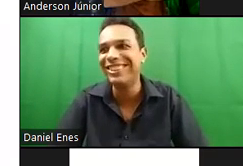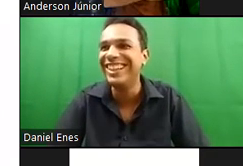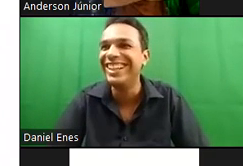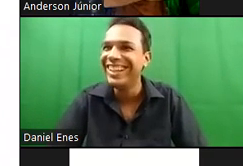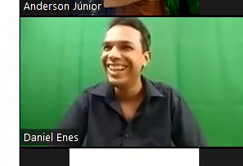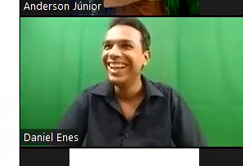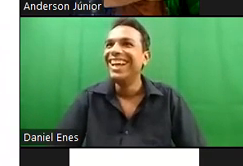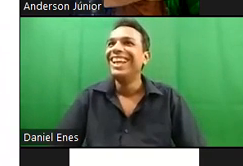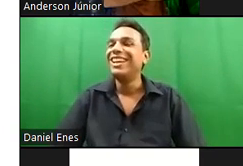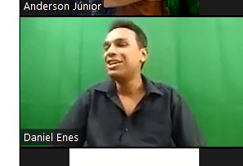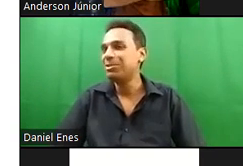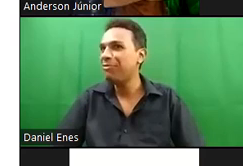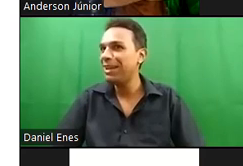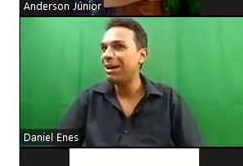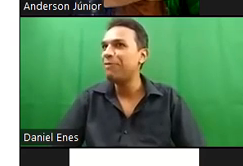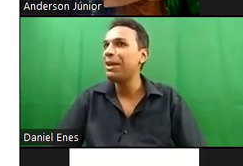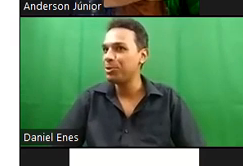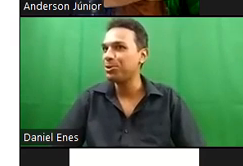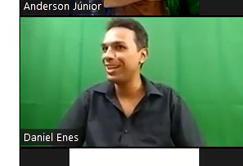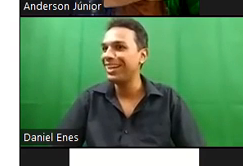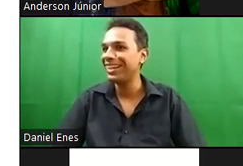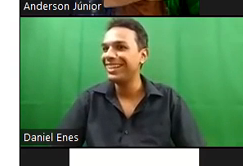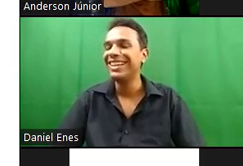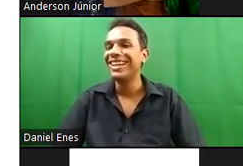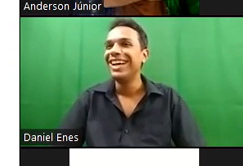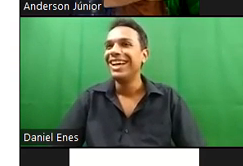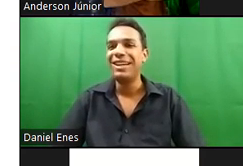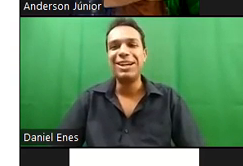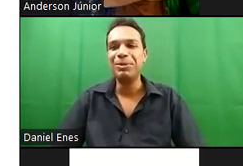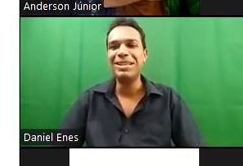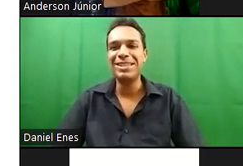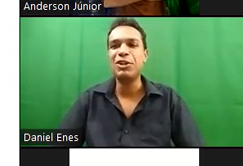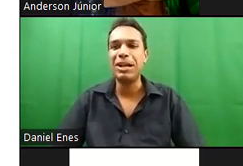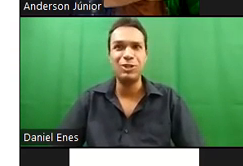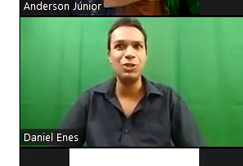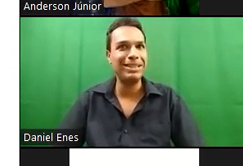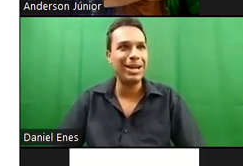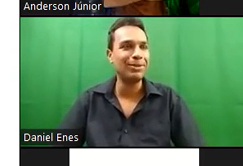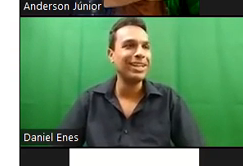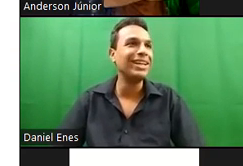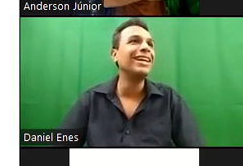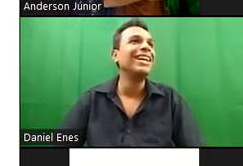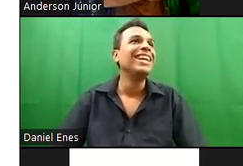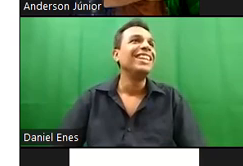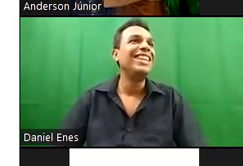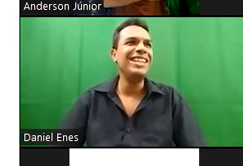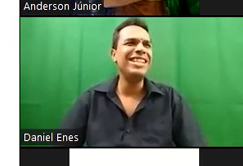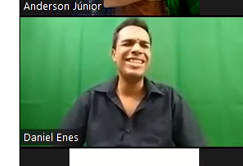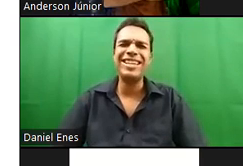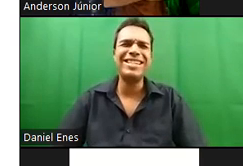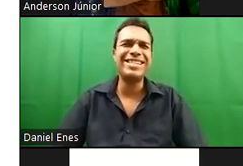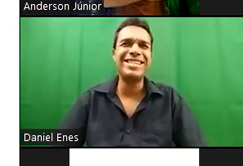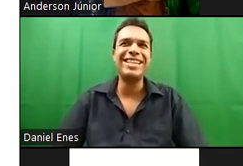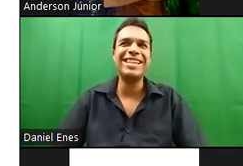feião. Eu acho que não é feio, é feioso, né? Feião não existe, acredito que não, né?